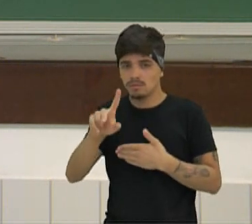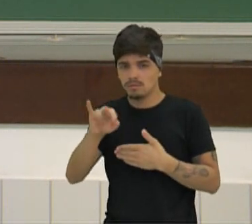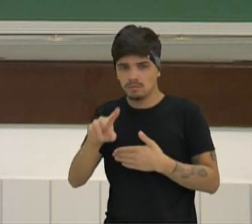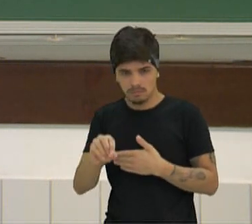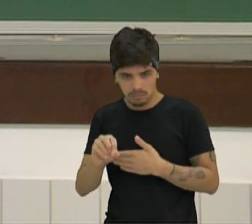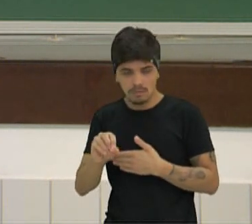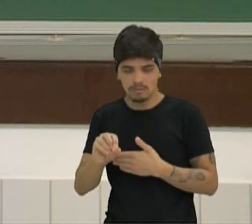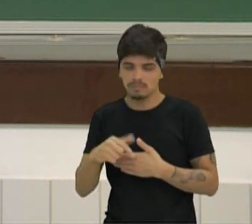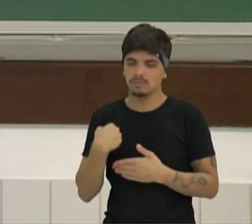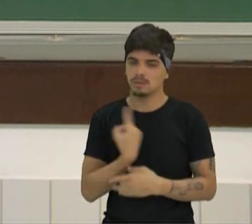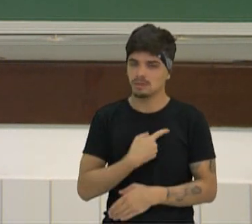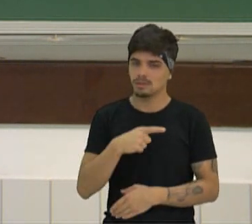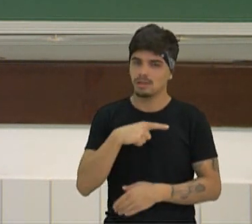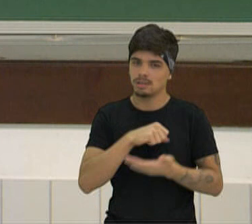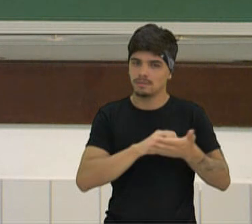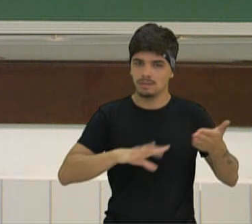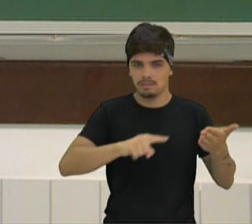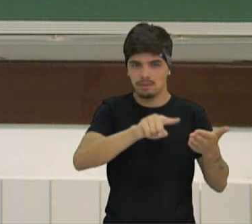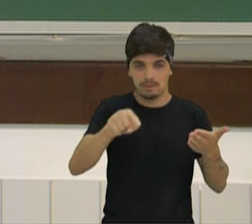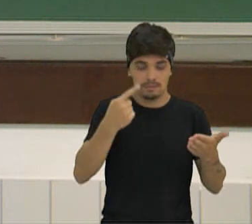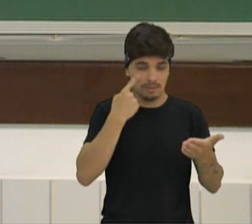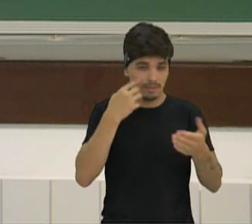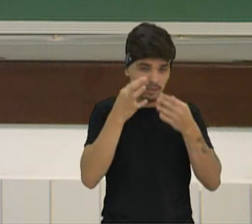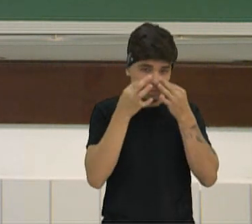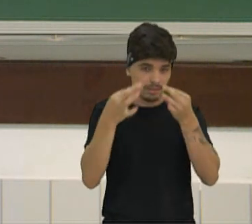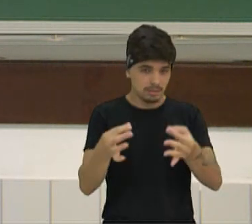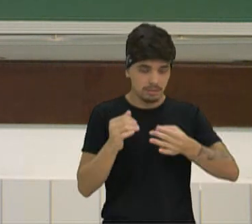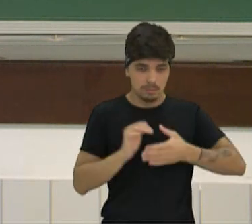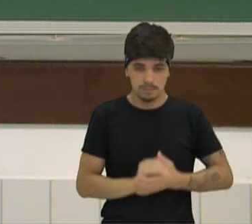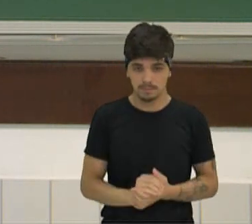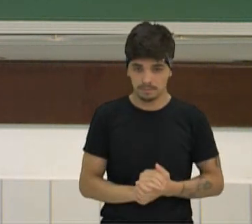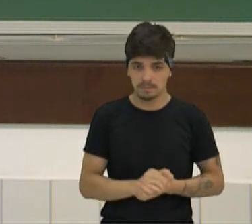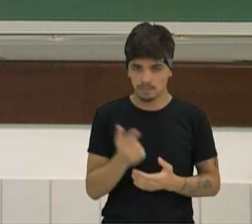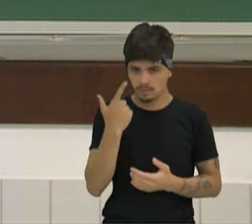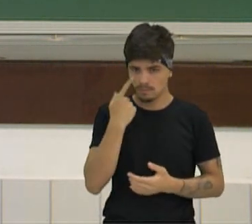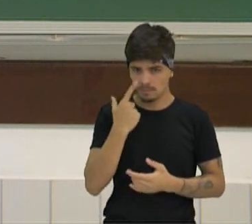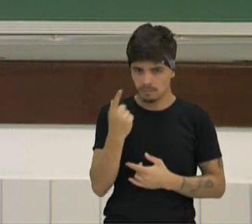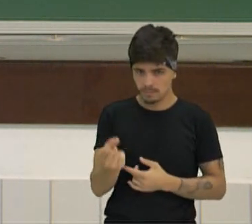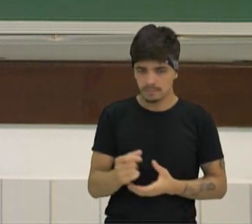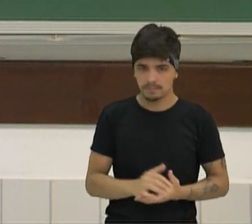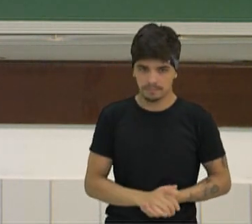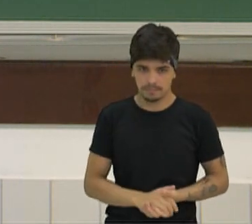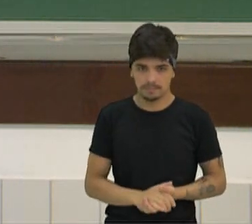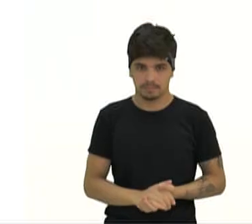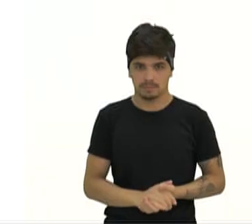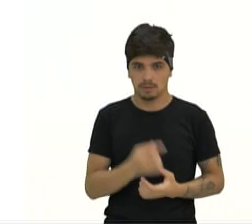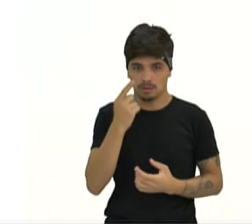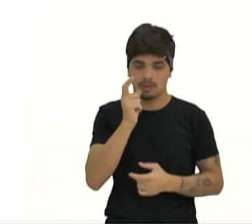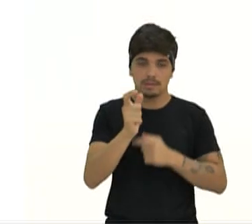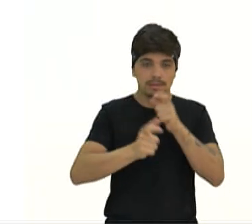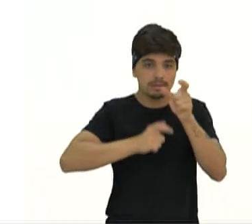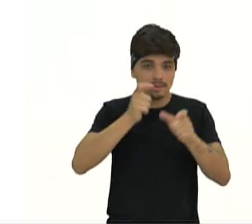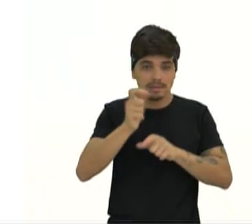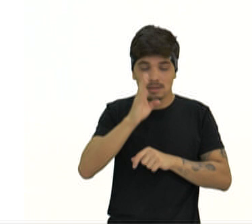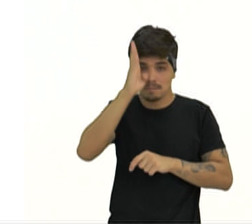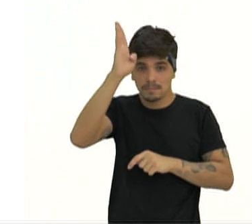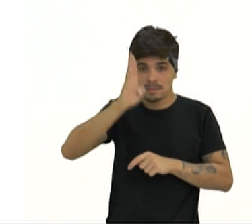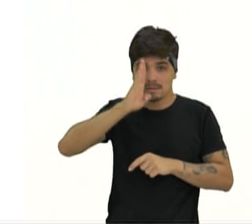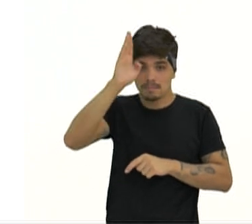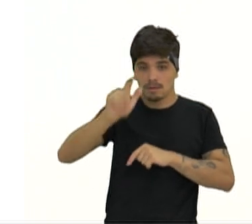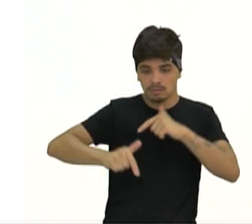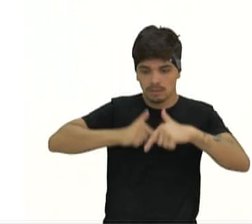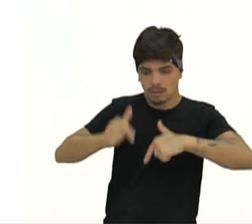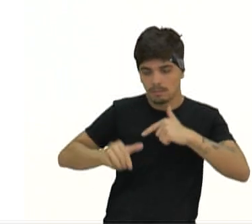tirinha nós temos agora um exercício para ver se você estava prestando atenção vamos ver Cite os principais trabalhos